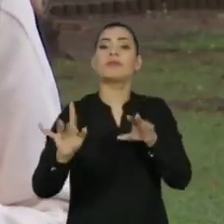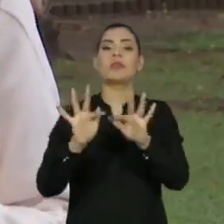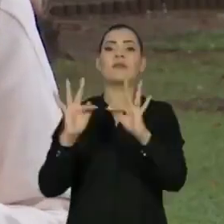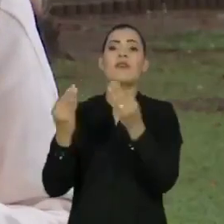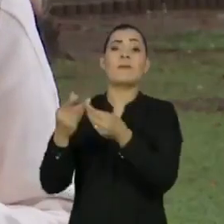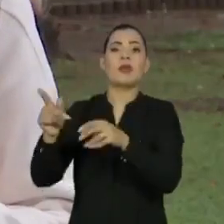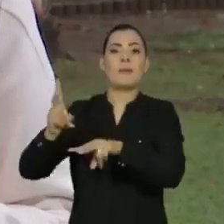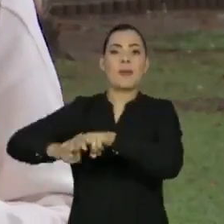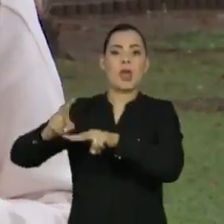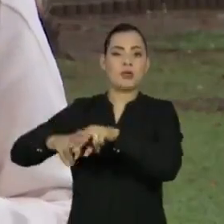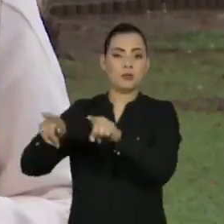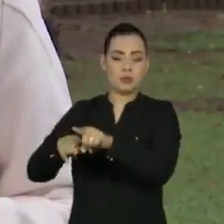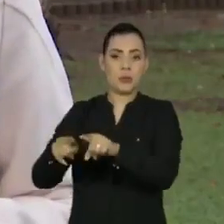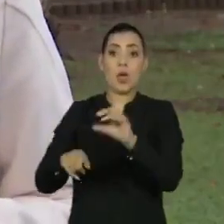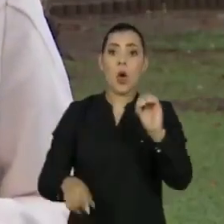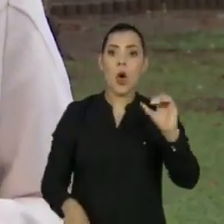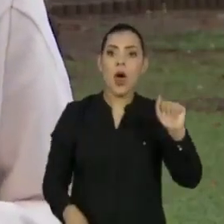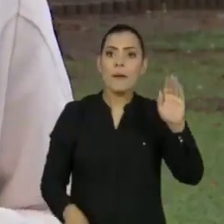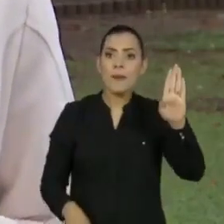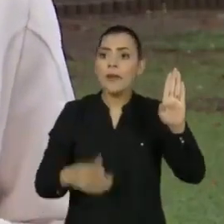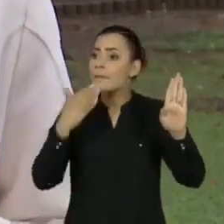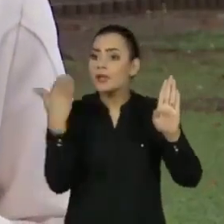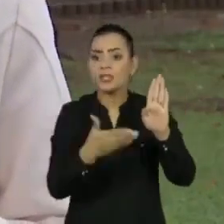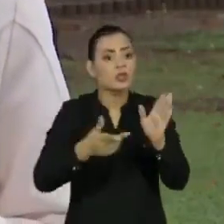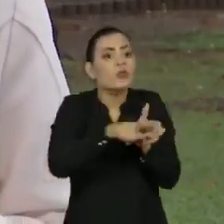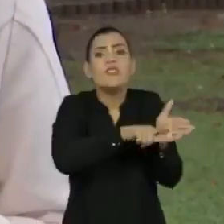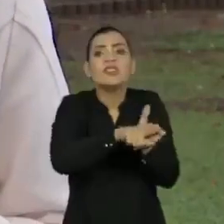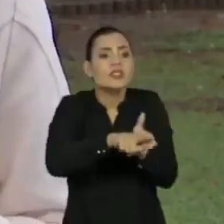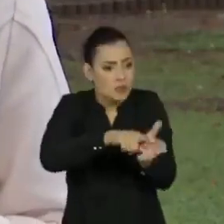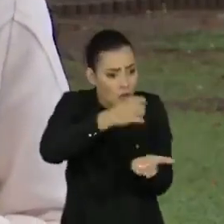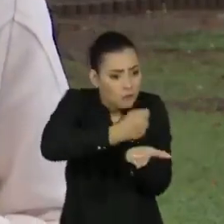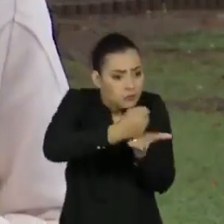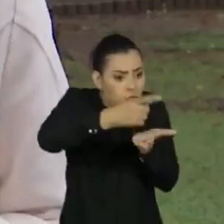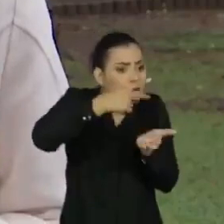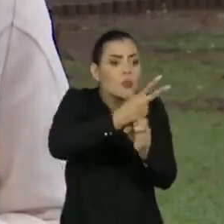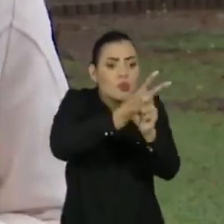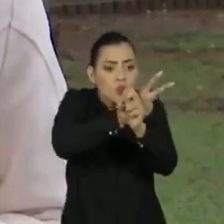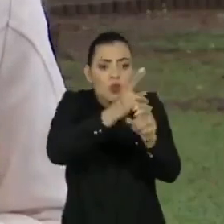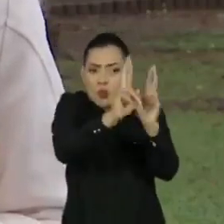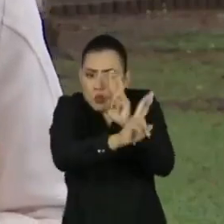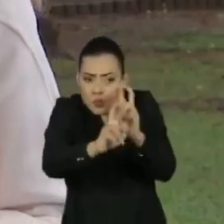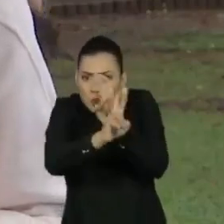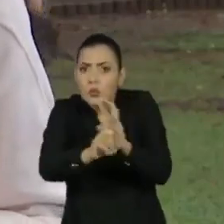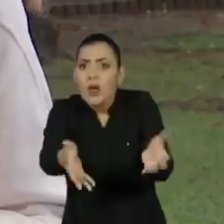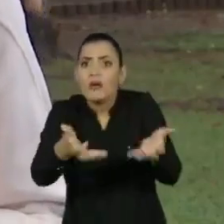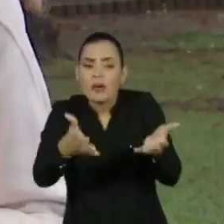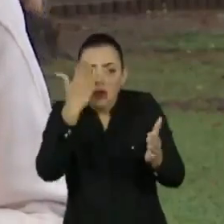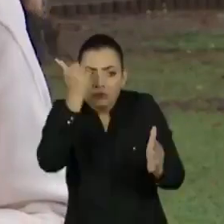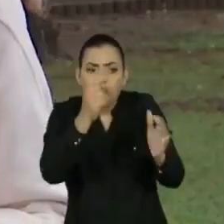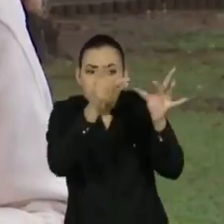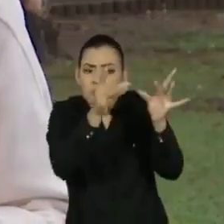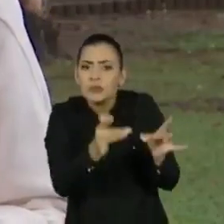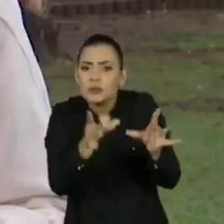de São Paulo informou que pediu cópia dos documentos da investigação e vai instaurar um procedimento